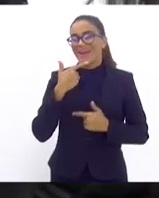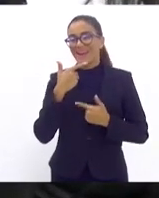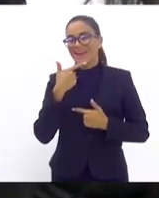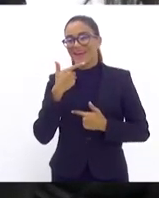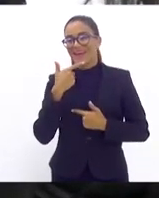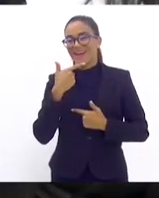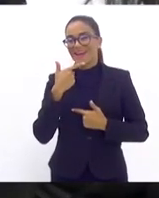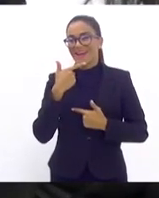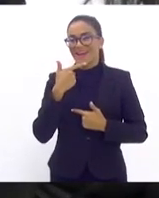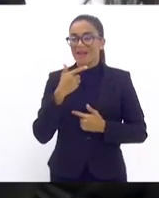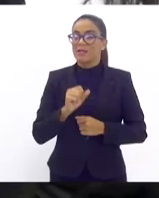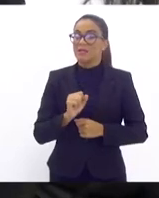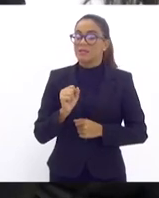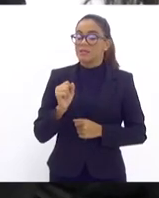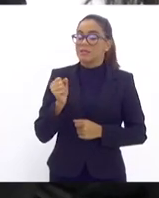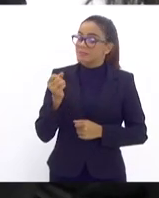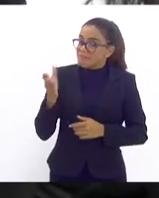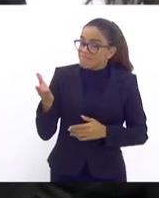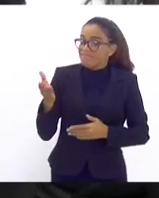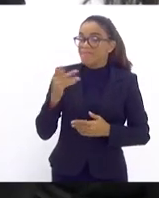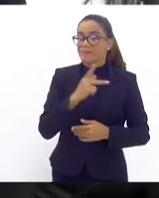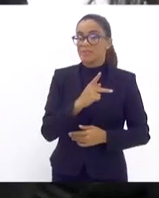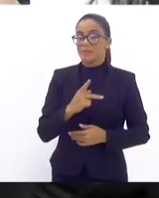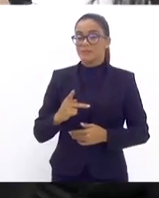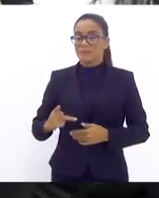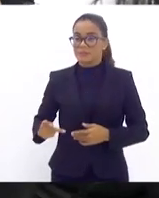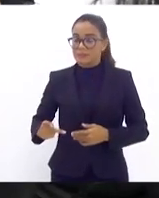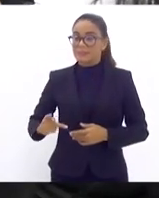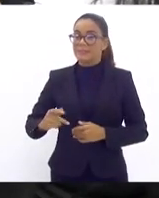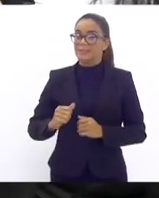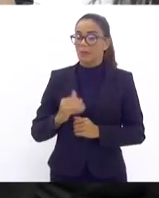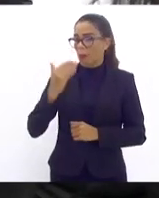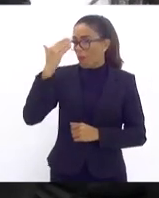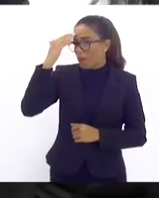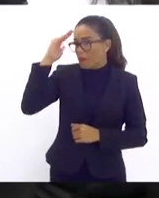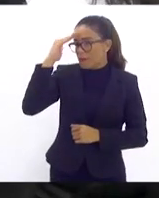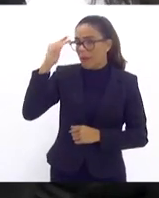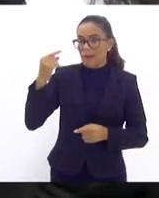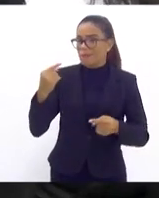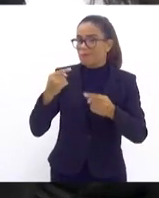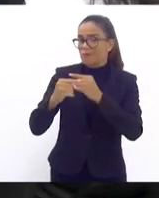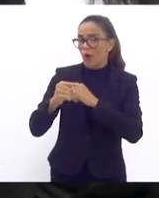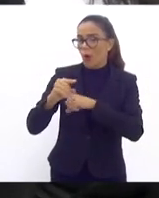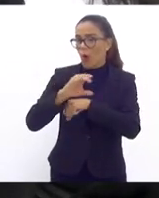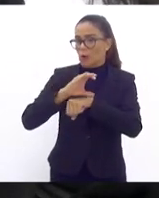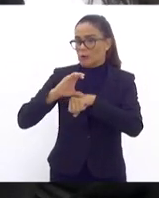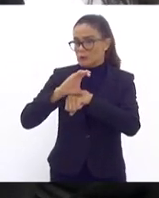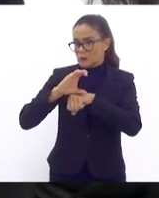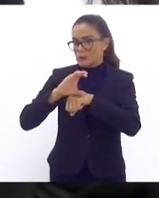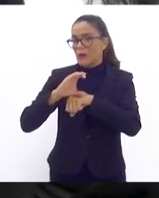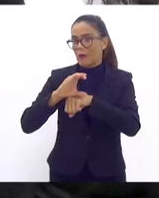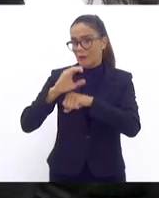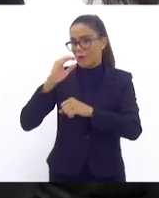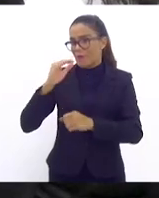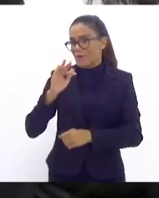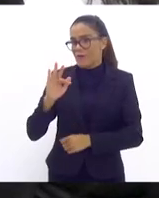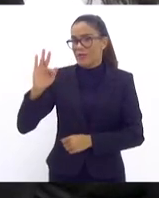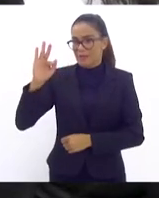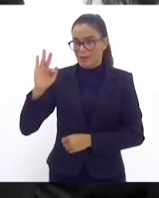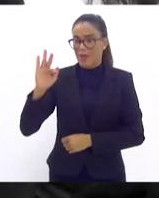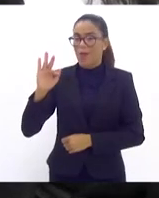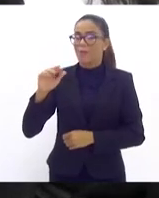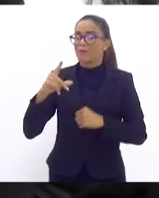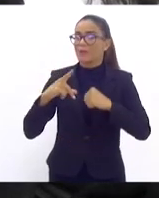Vambora. Senhor presidente, eu entendo que é inconstitucional, ela está violando a Constituição Federal, no artigo